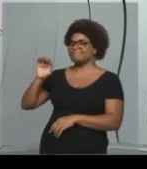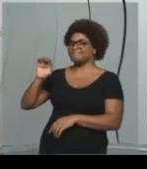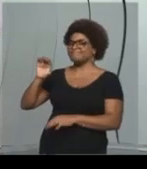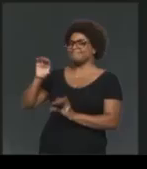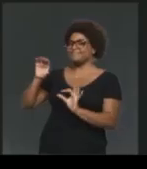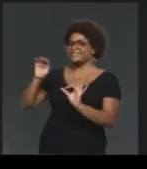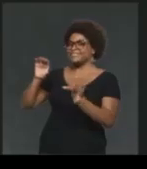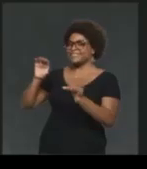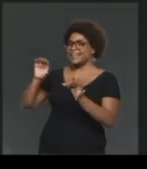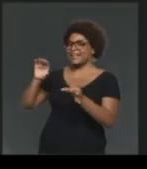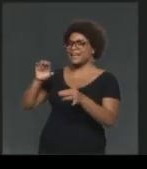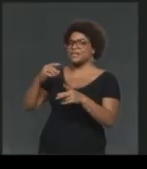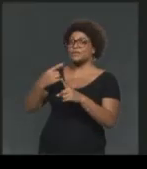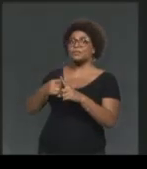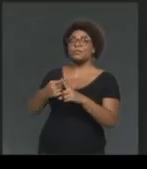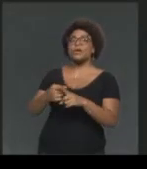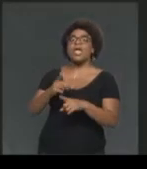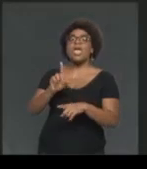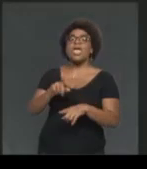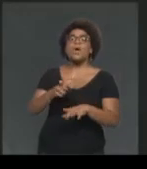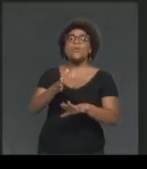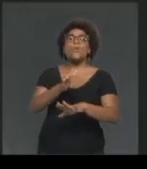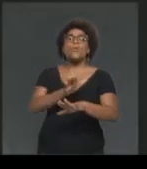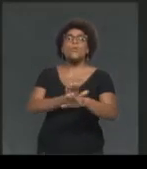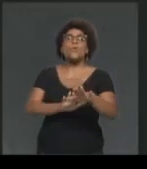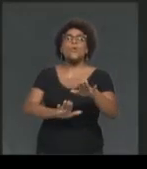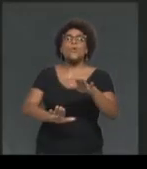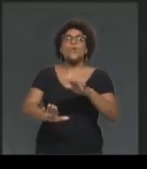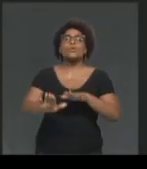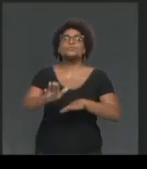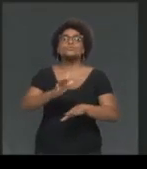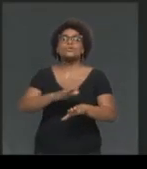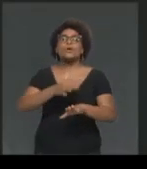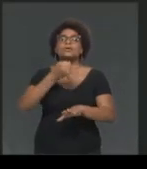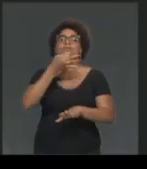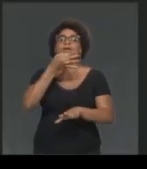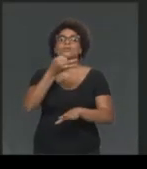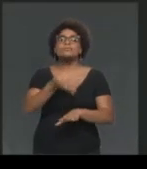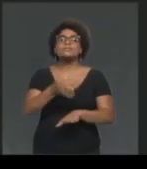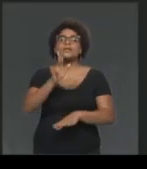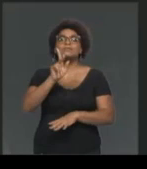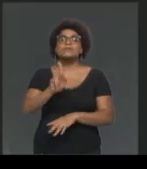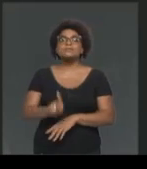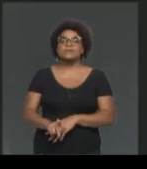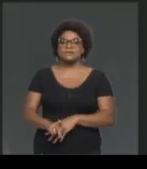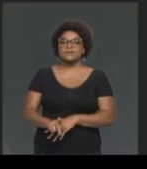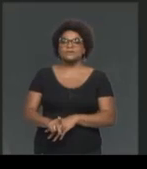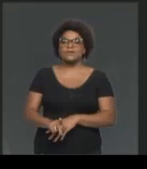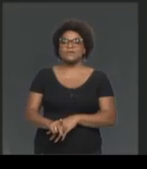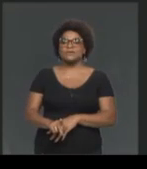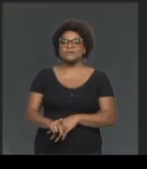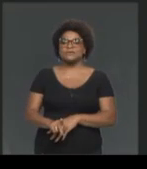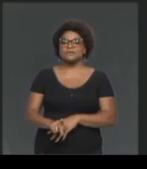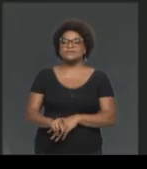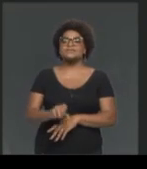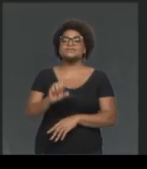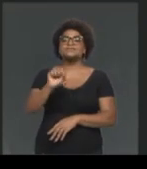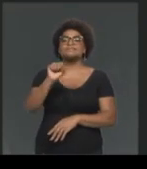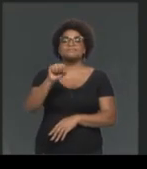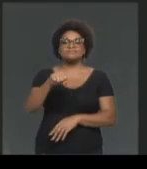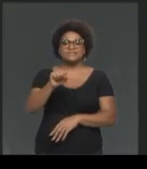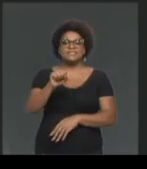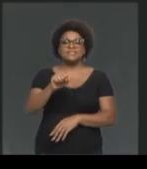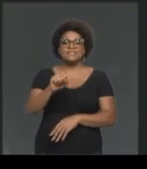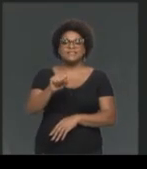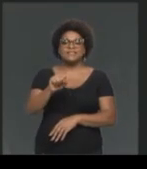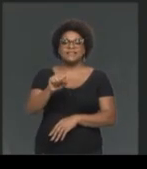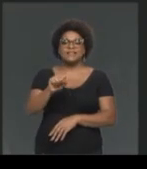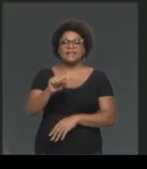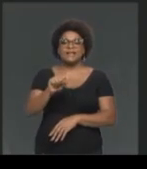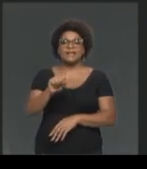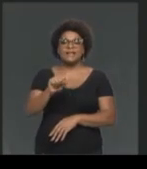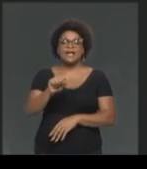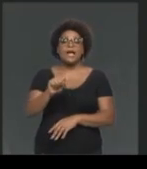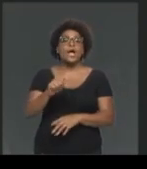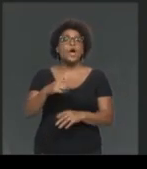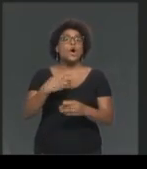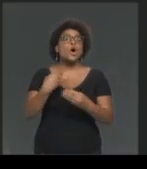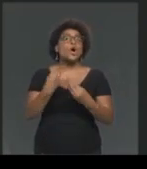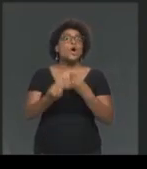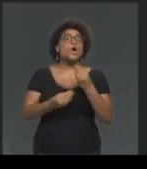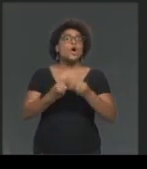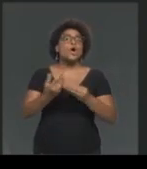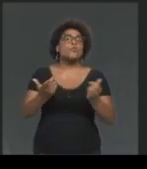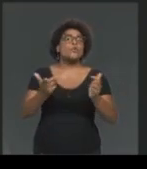Controle da opinião pública. A padronização dos comportamentos e a aceitação do modelo vigente é obtida a partir